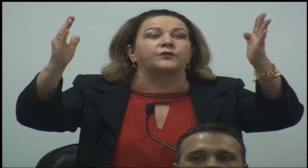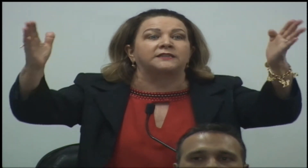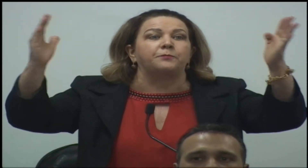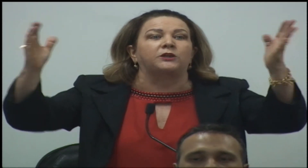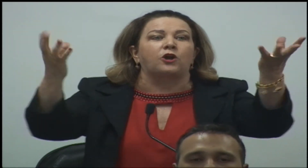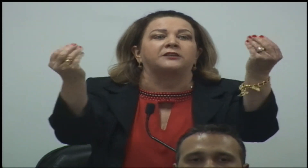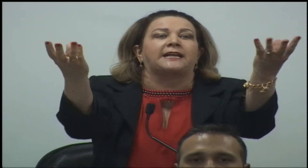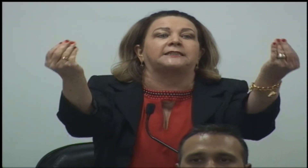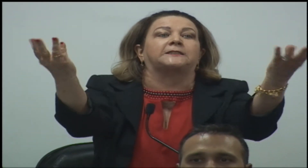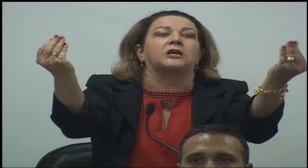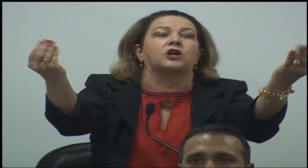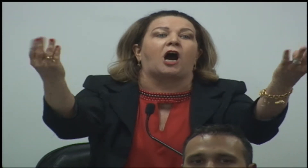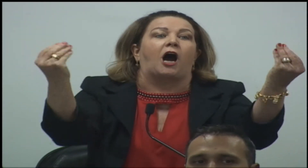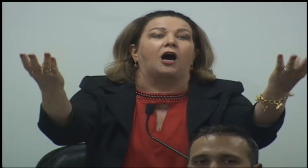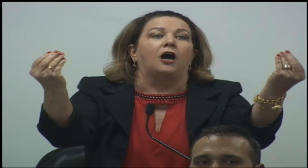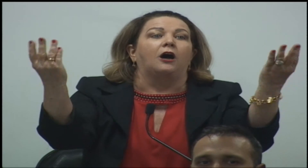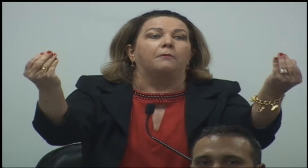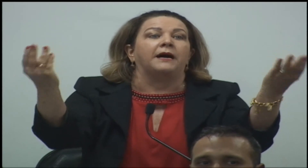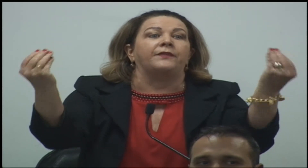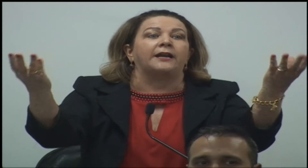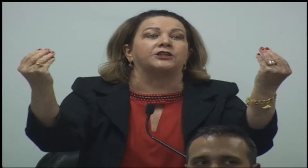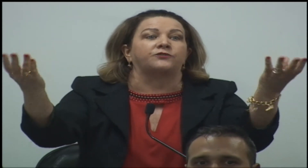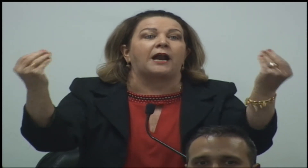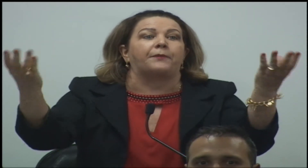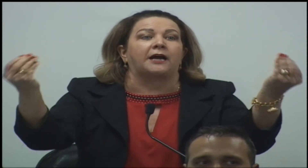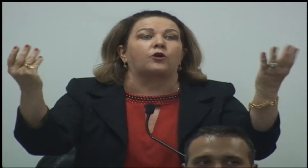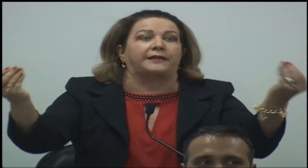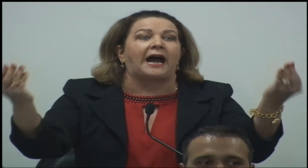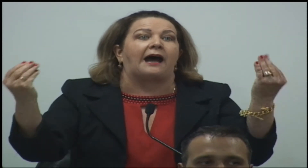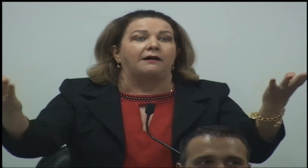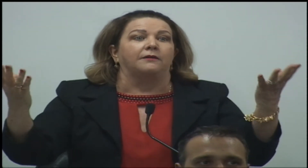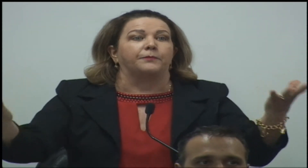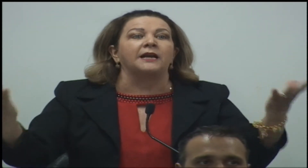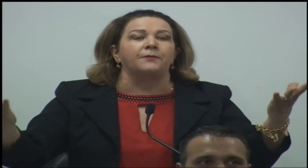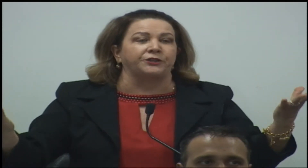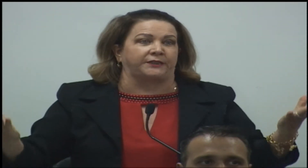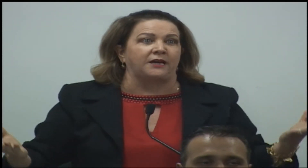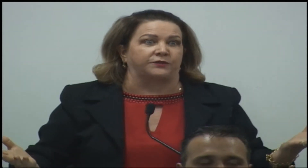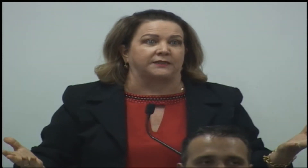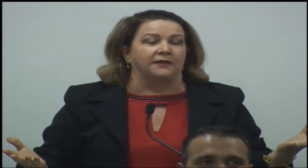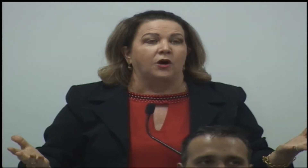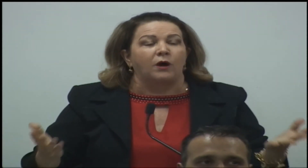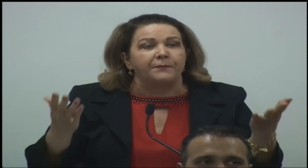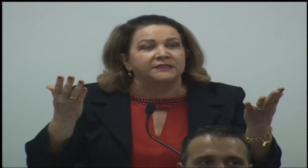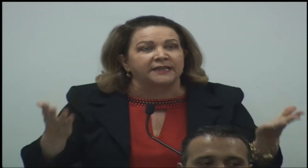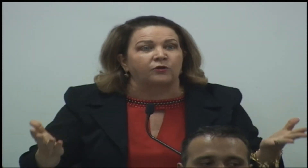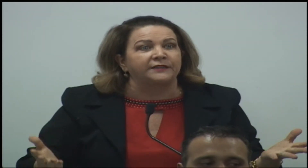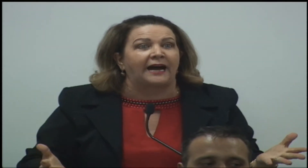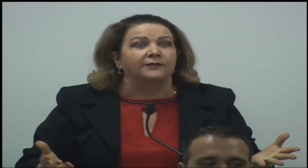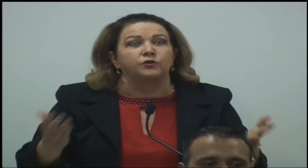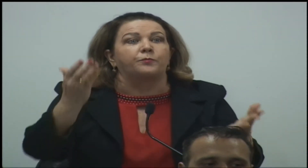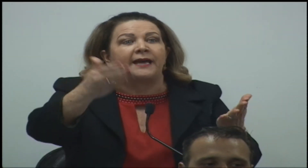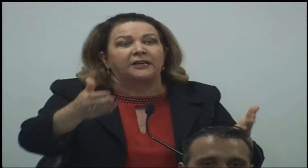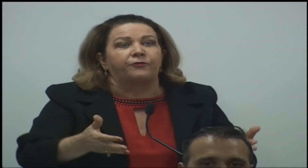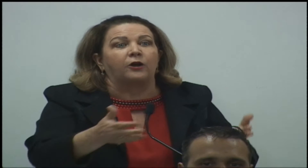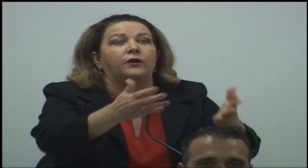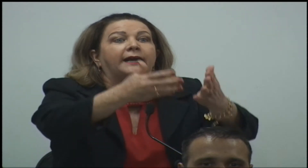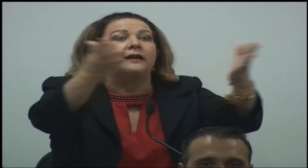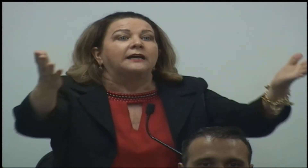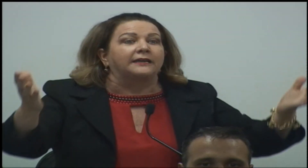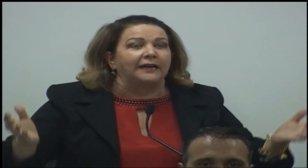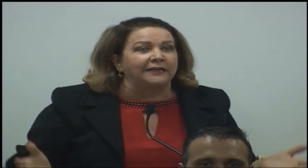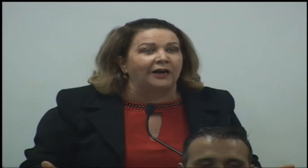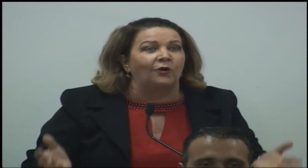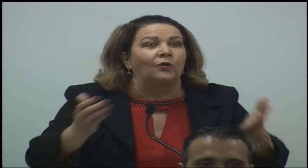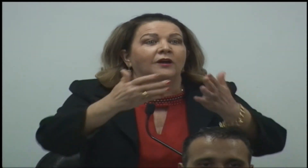Olha o Facebook nosso, tá assim, ó. Mandando a gente falar para ele acordar. Pelo amor de Deus. O homem precisa acordar. Tudo bem que ele falou,